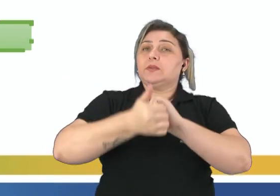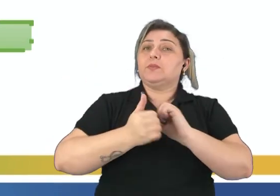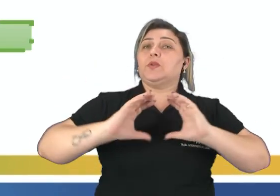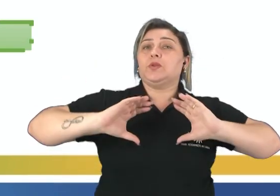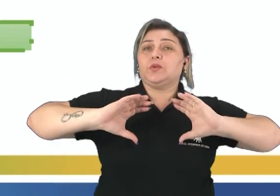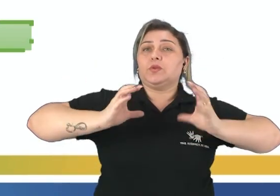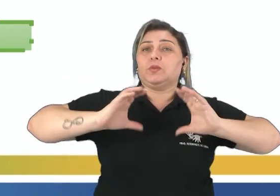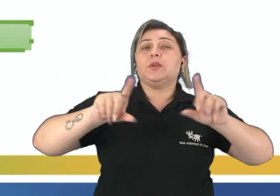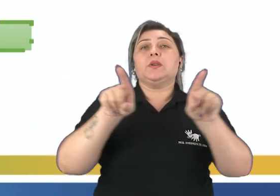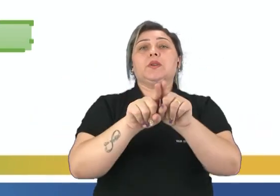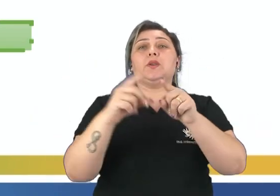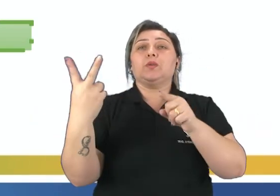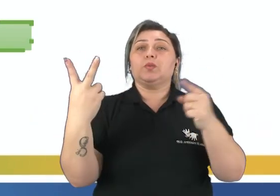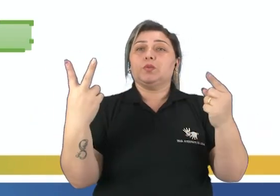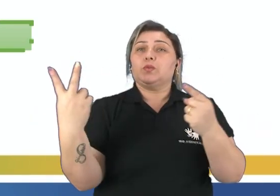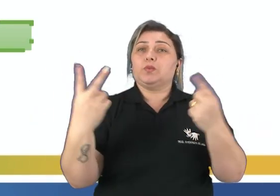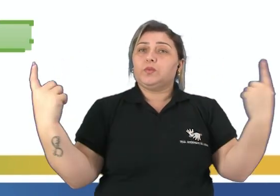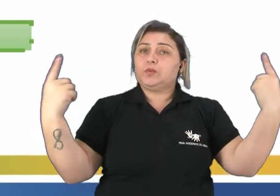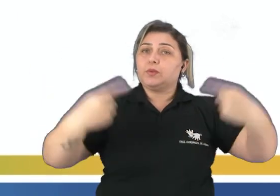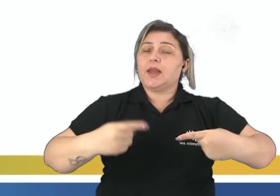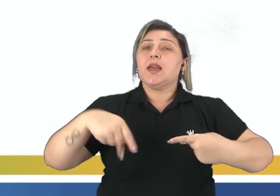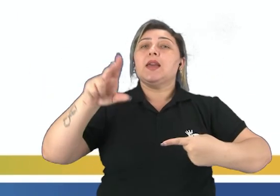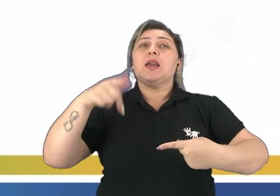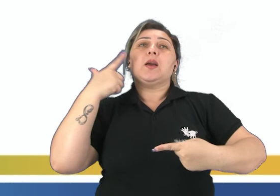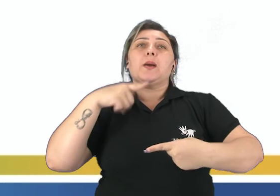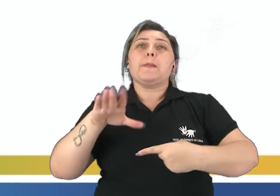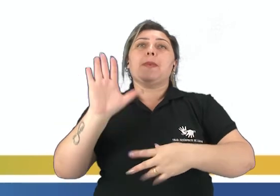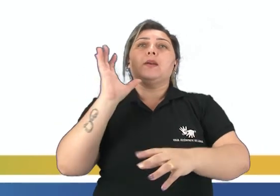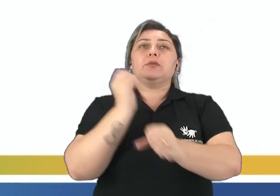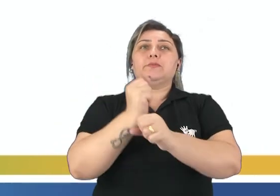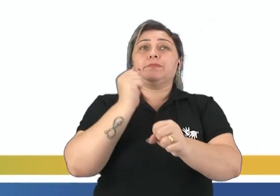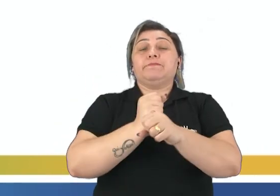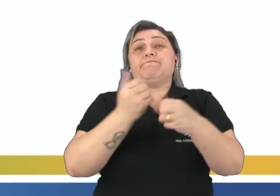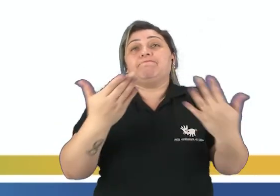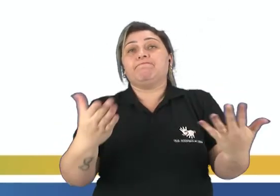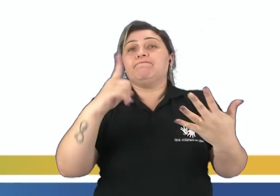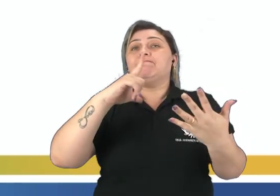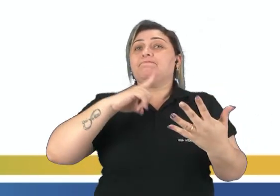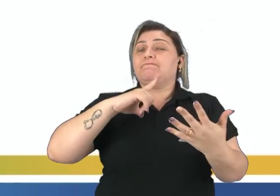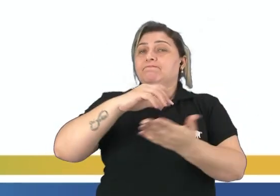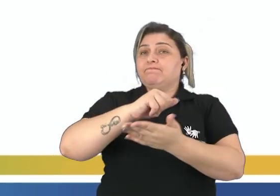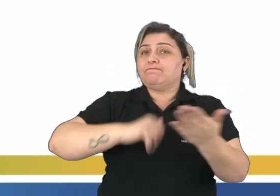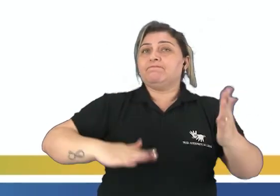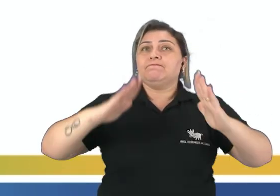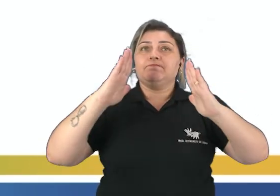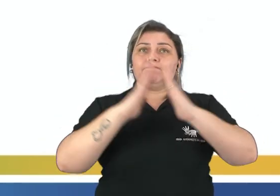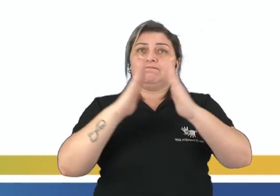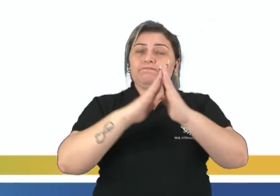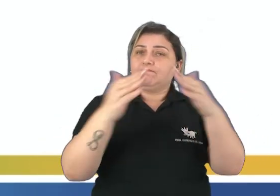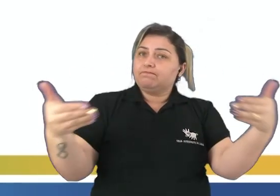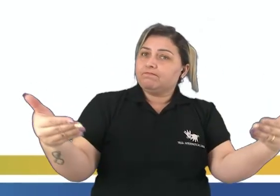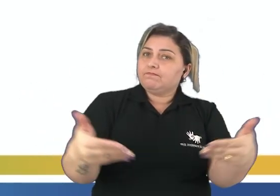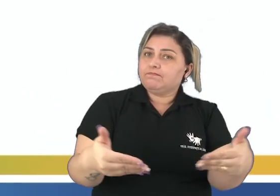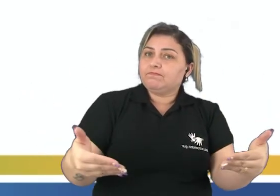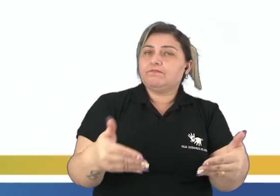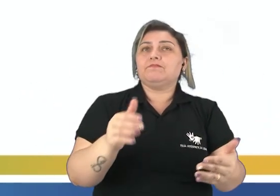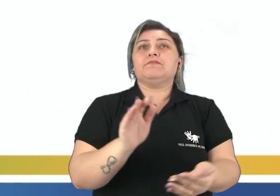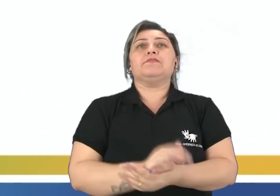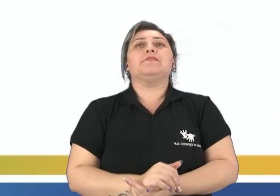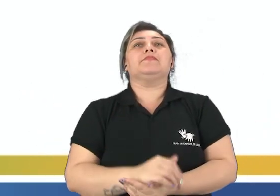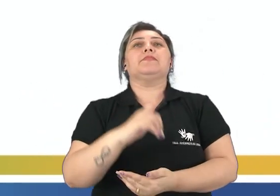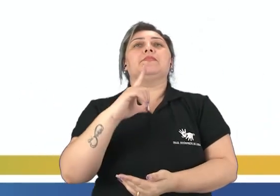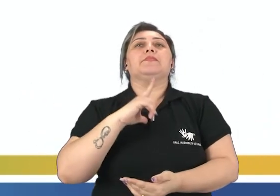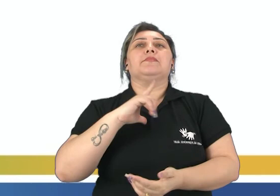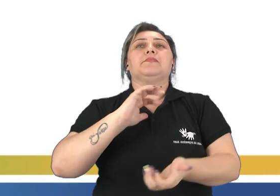bola, em que duas equipes disputam quem marca mais gols. E a gente tem o exercitando de casa para hoje, né? Nós temos